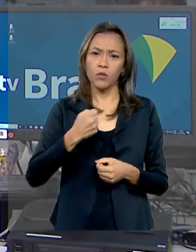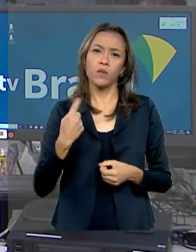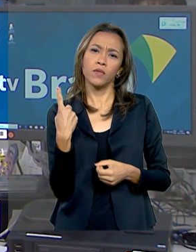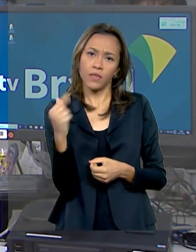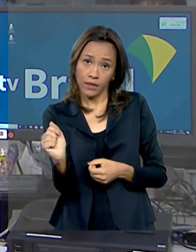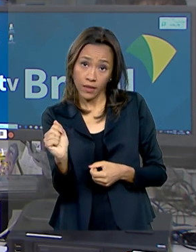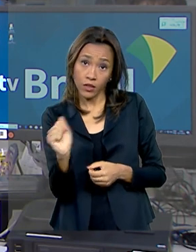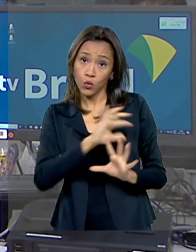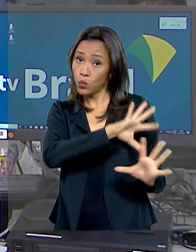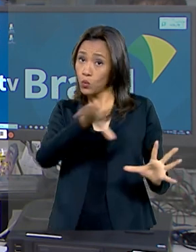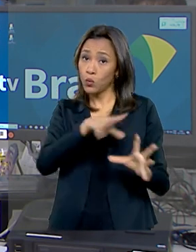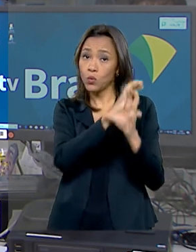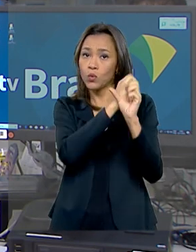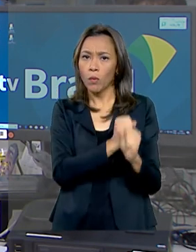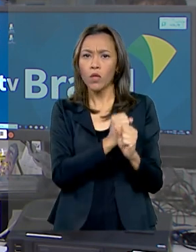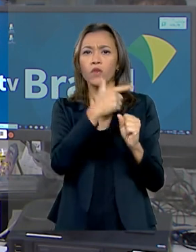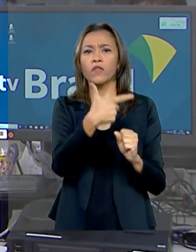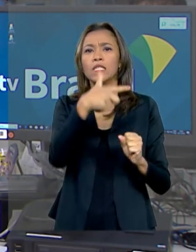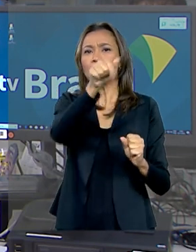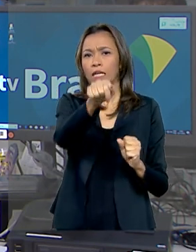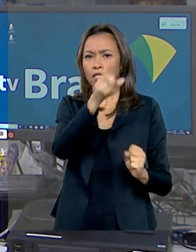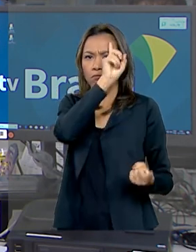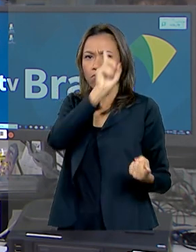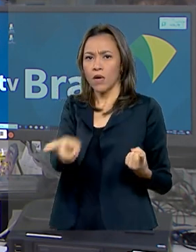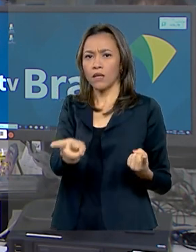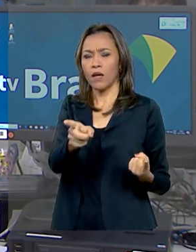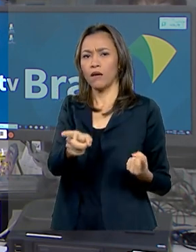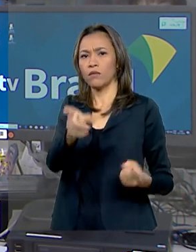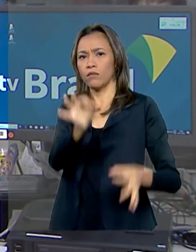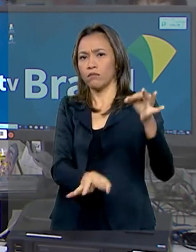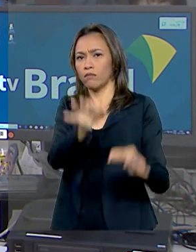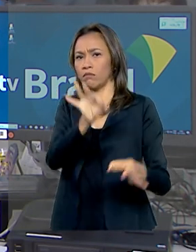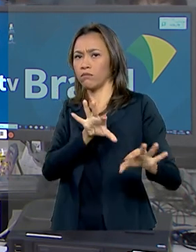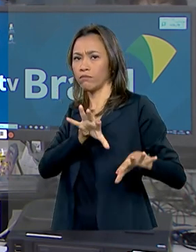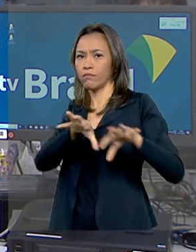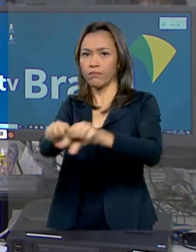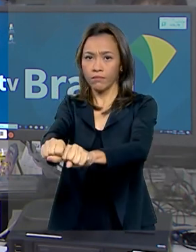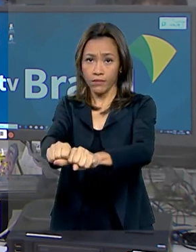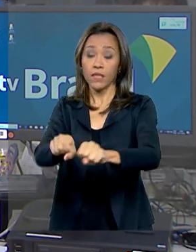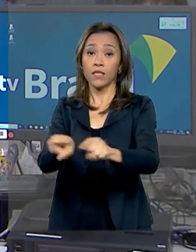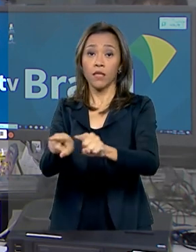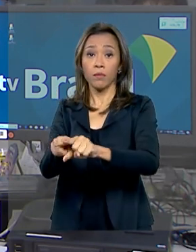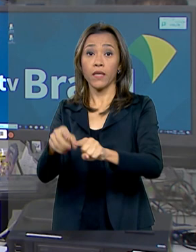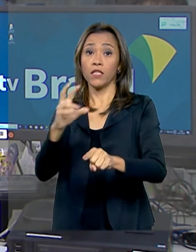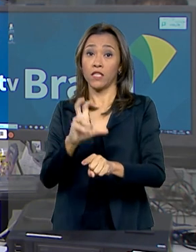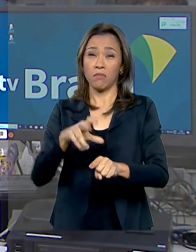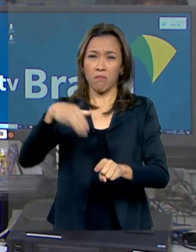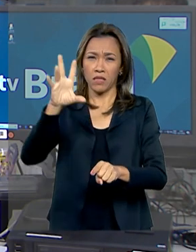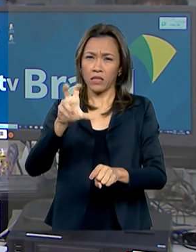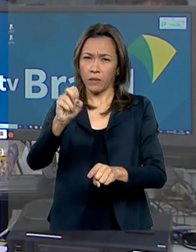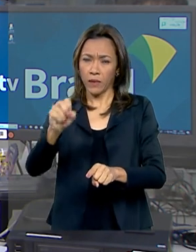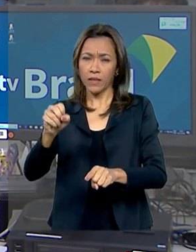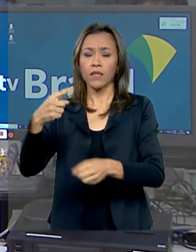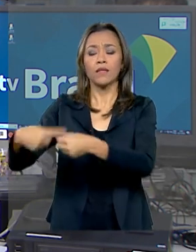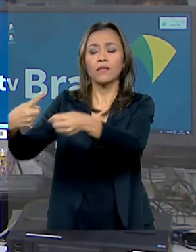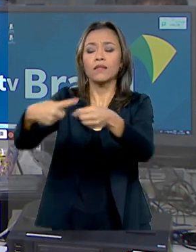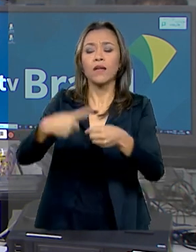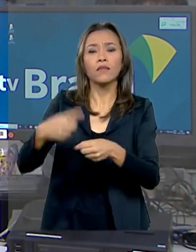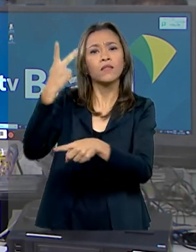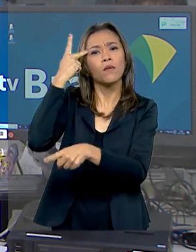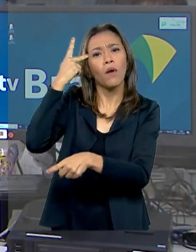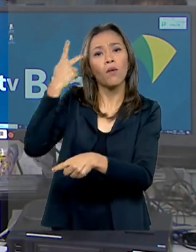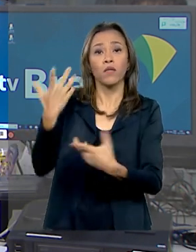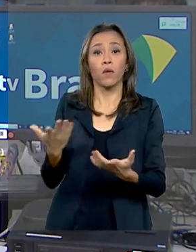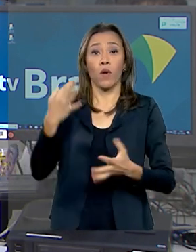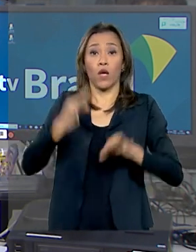27 mandados de prisão temporária e mais de 50 de busca e apreensão em cidades do estado de são paulo a justiça